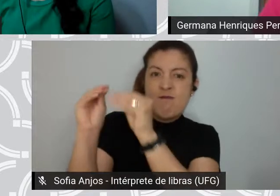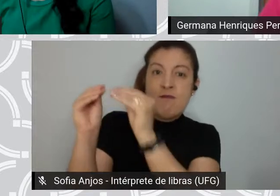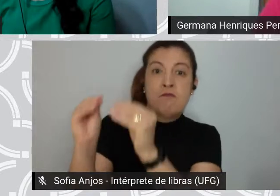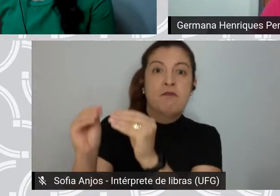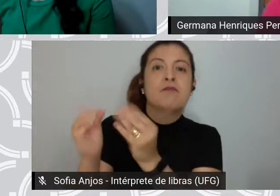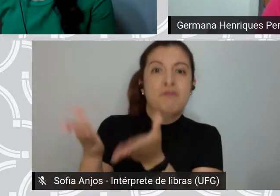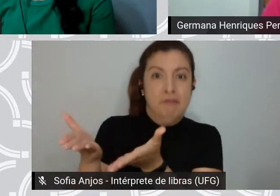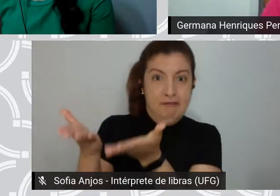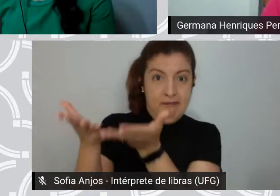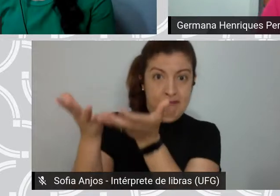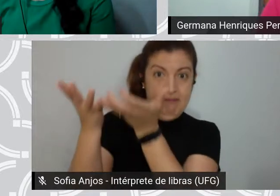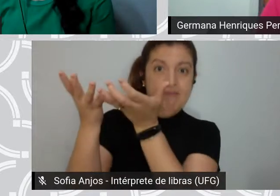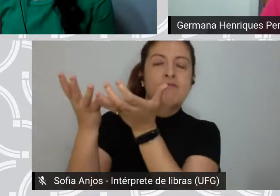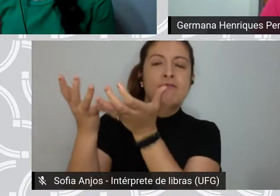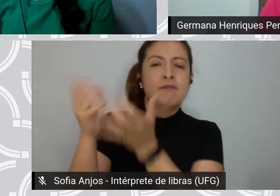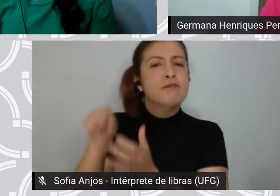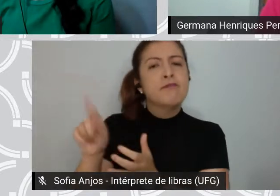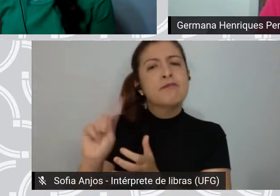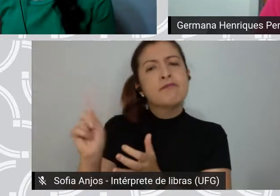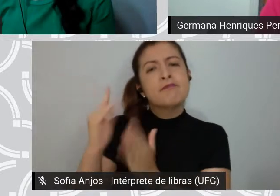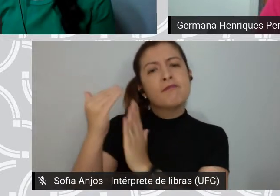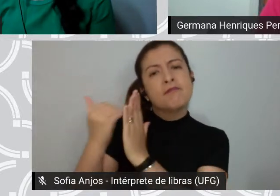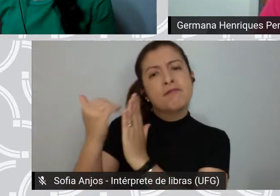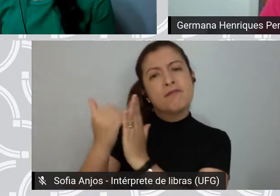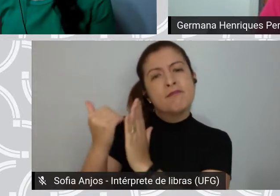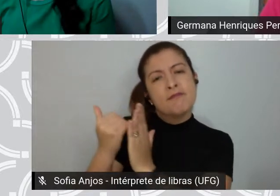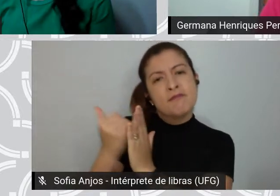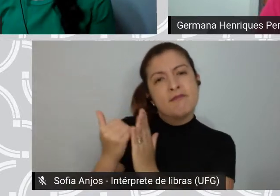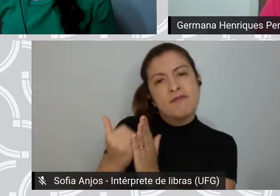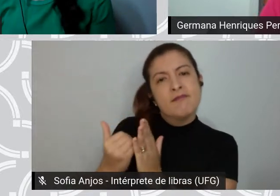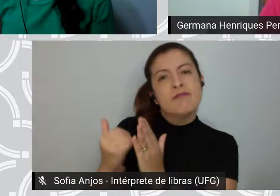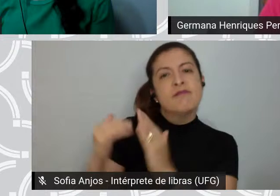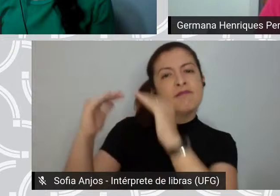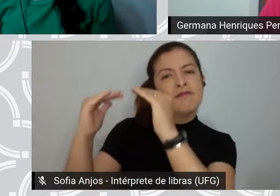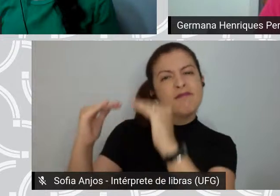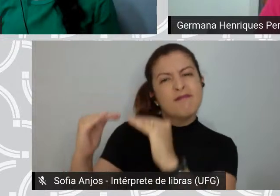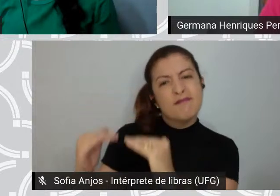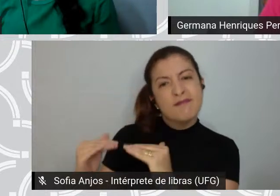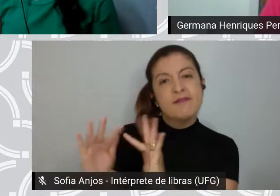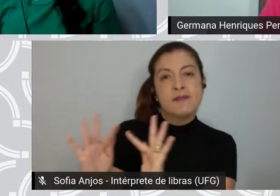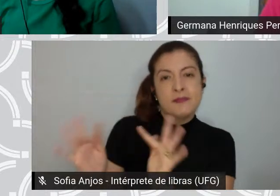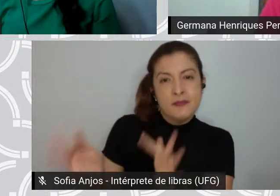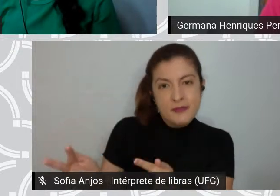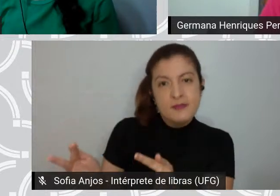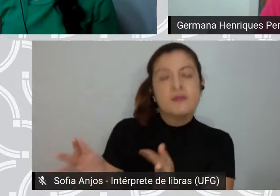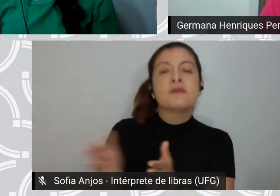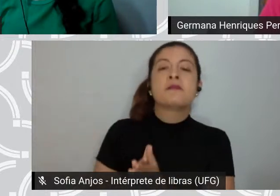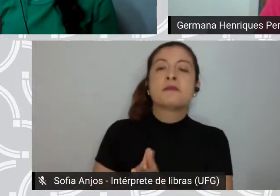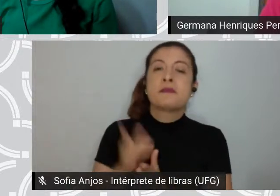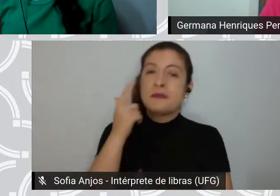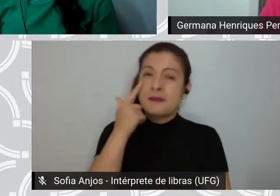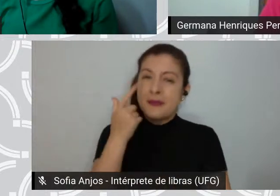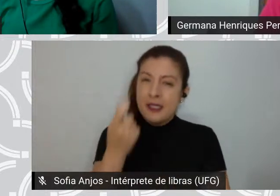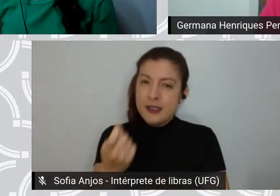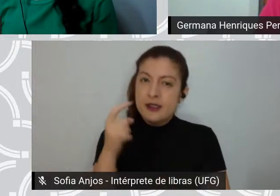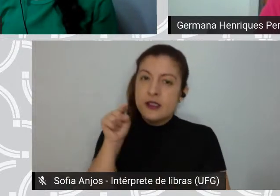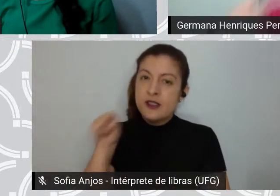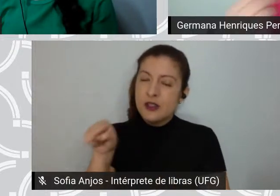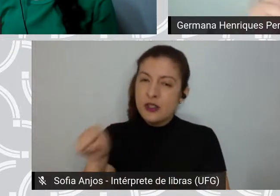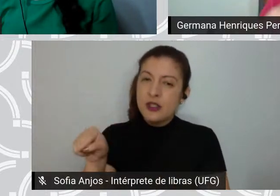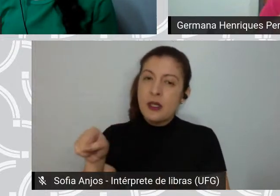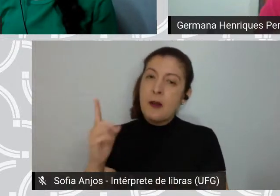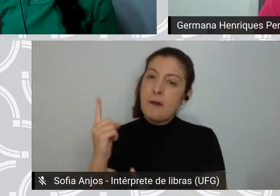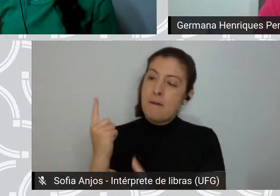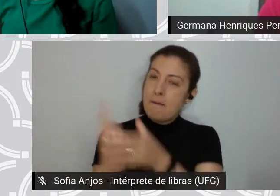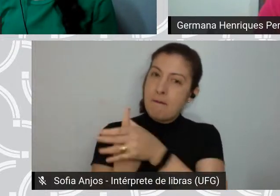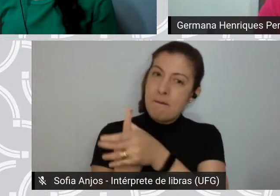é interessante a gente ver como a representação dela como personagem dentro do próprio texto